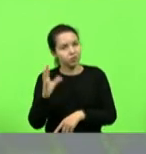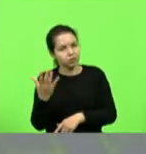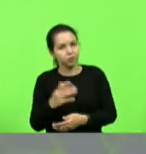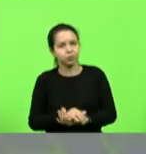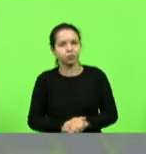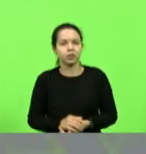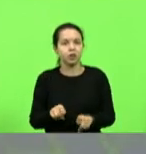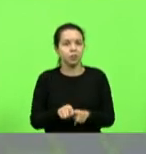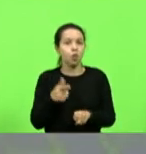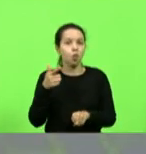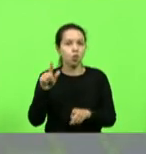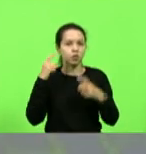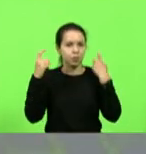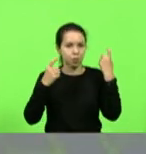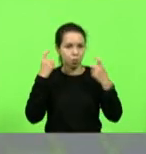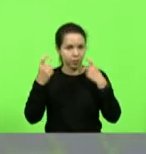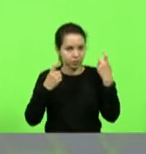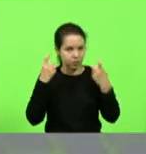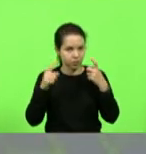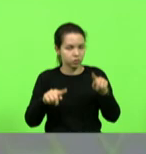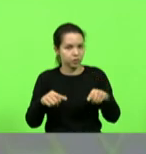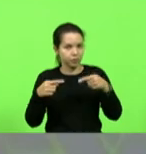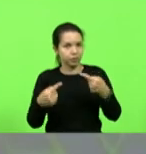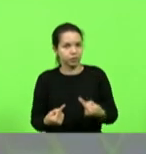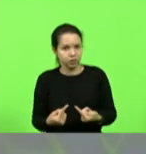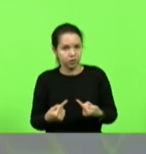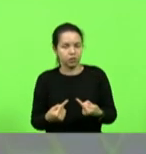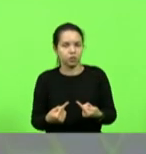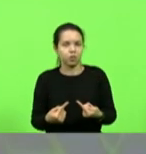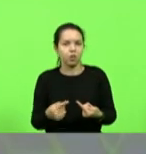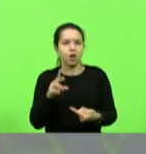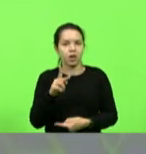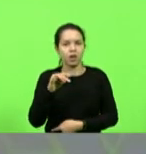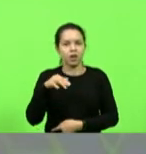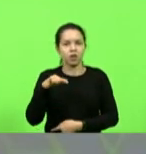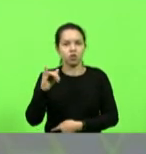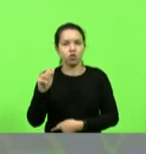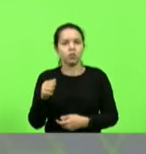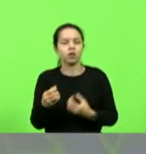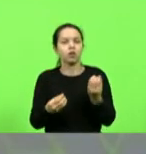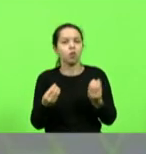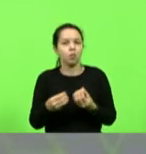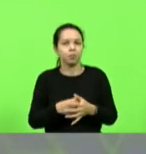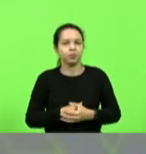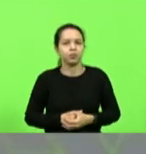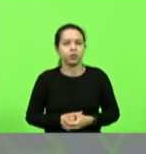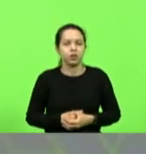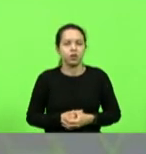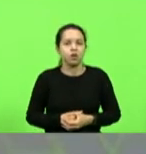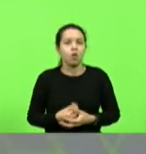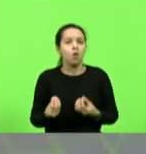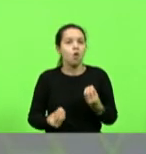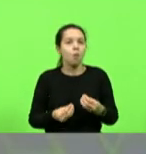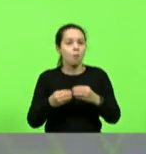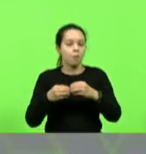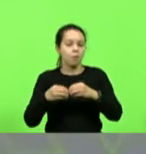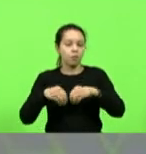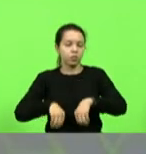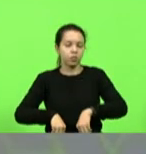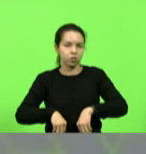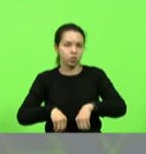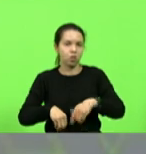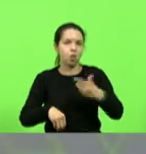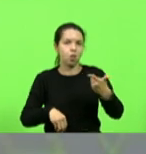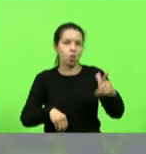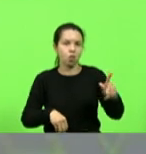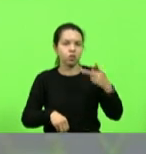como não, que foi trazido pela professora Kênia, né, como não precarizar o atendimento das outras políticas